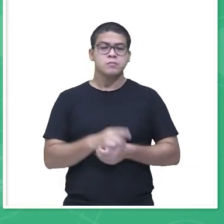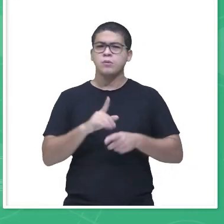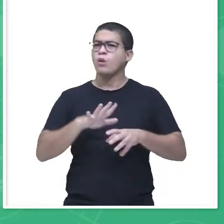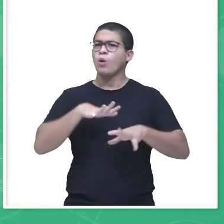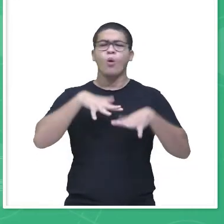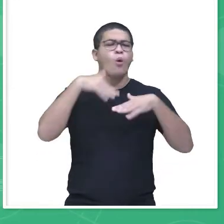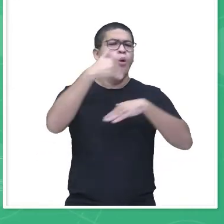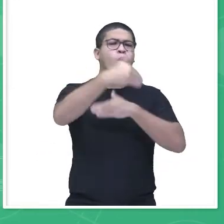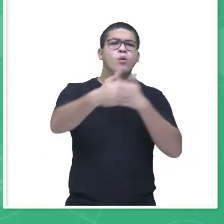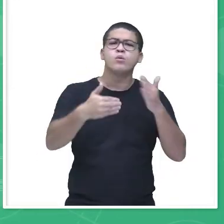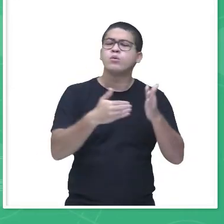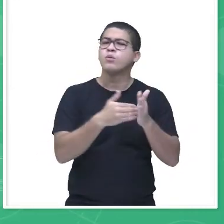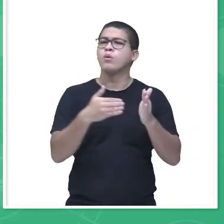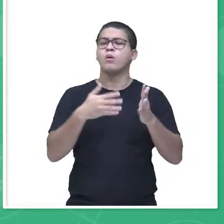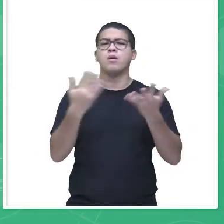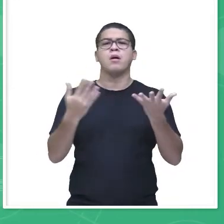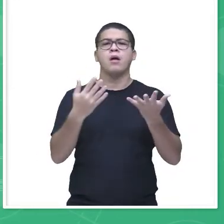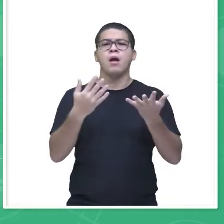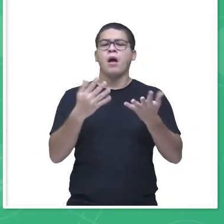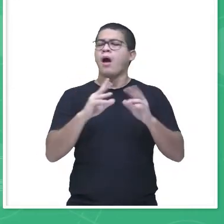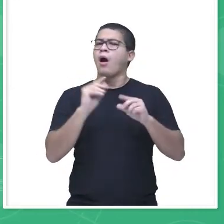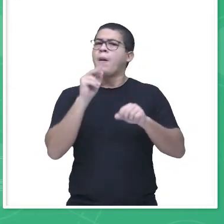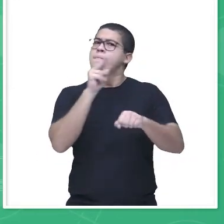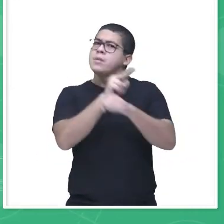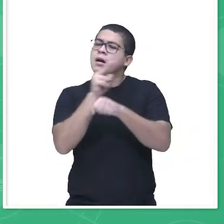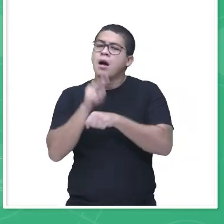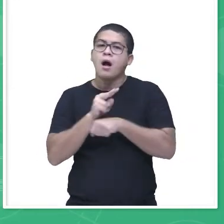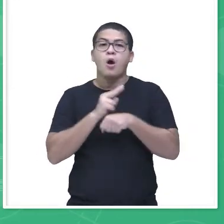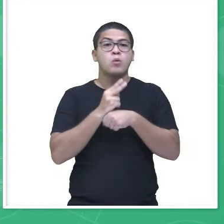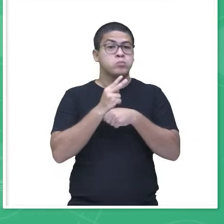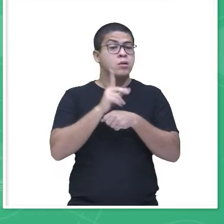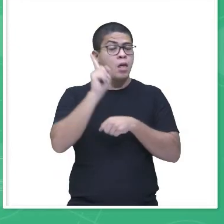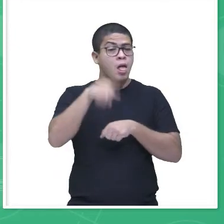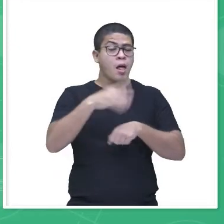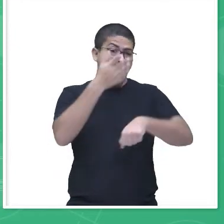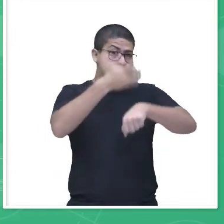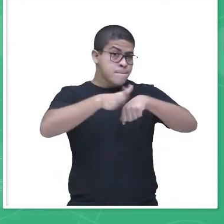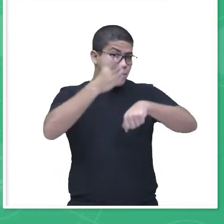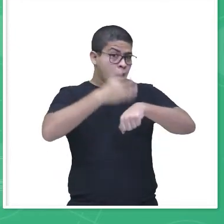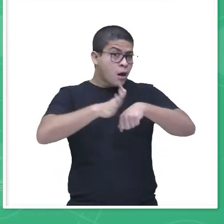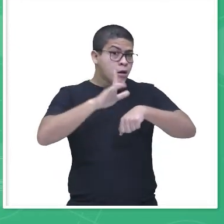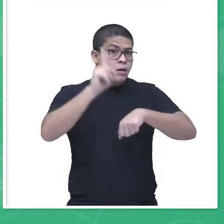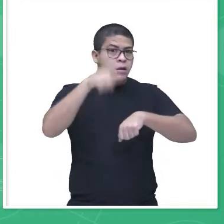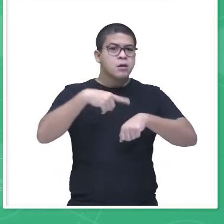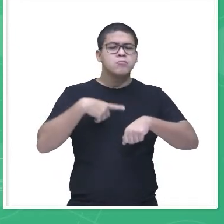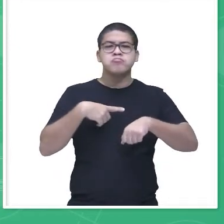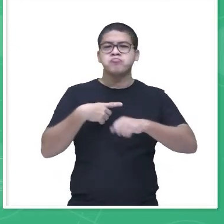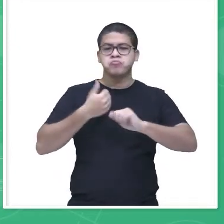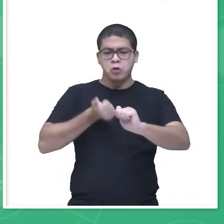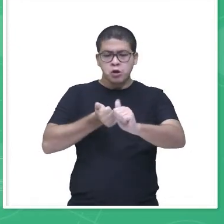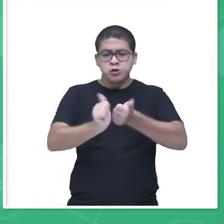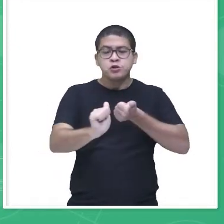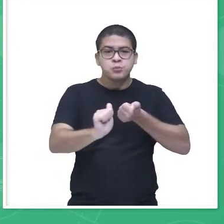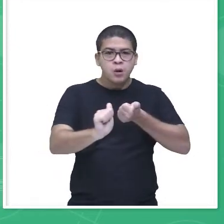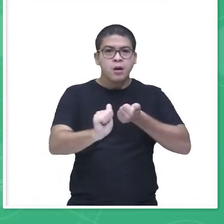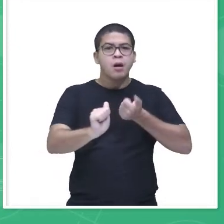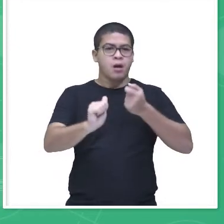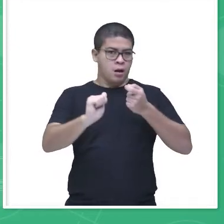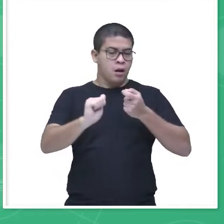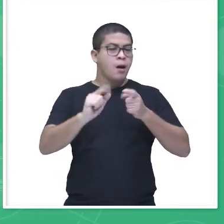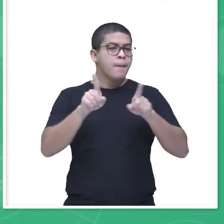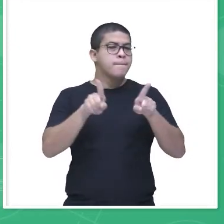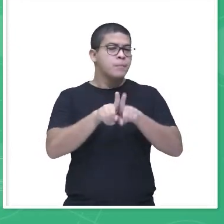de higiene, higiene pessoal, higiene coletiva, é a prática de atividade física. Então, praticar atividade